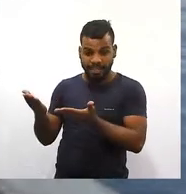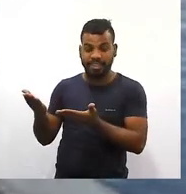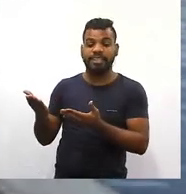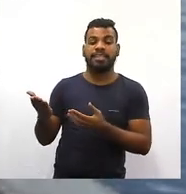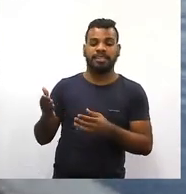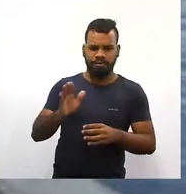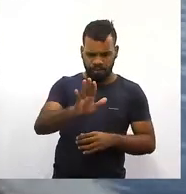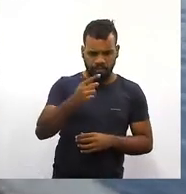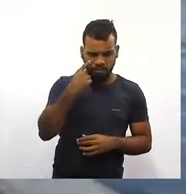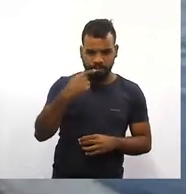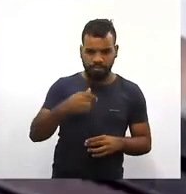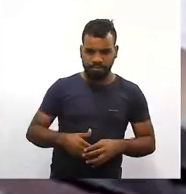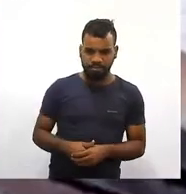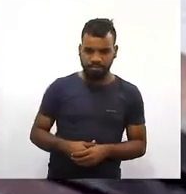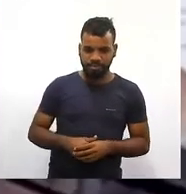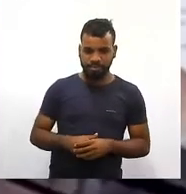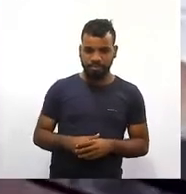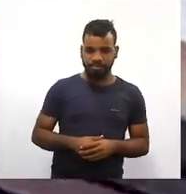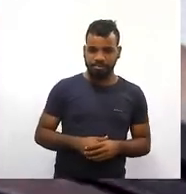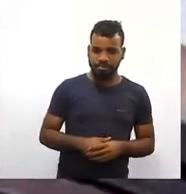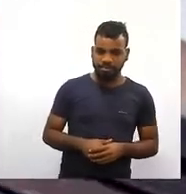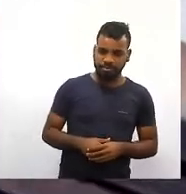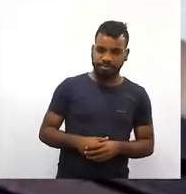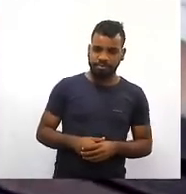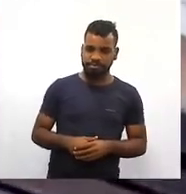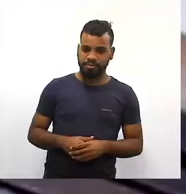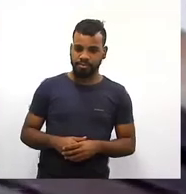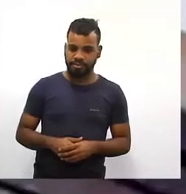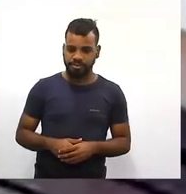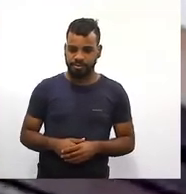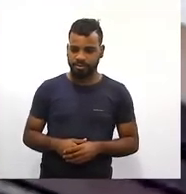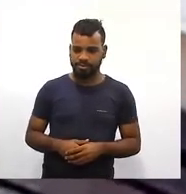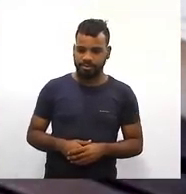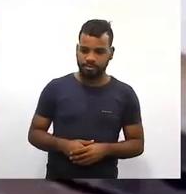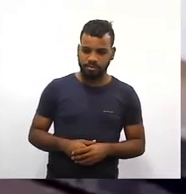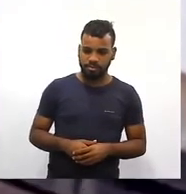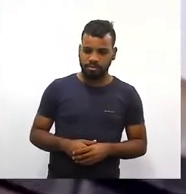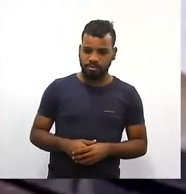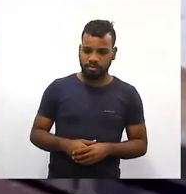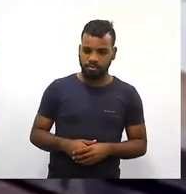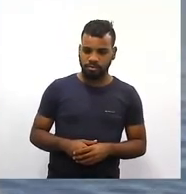ver essa parte? Vou ler essa parte para vocês. Olha lá.